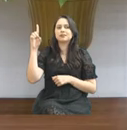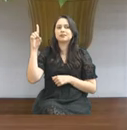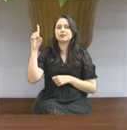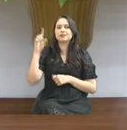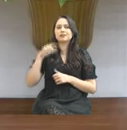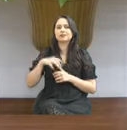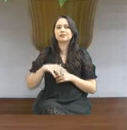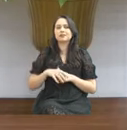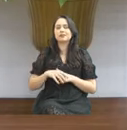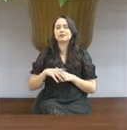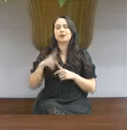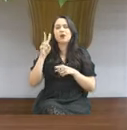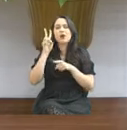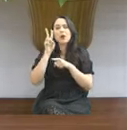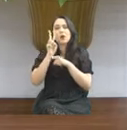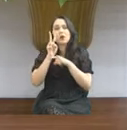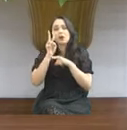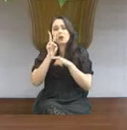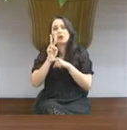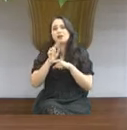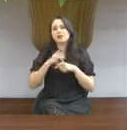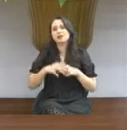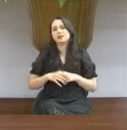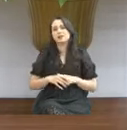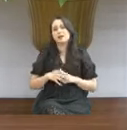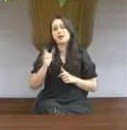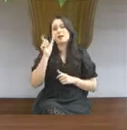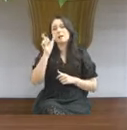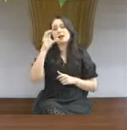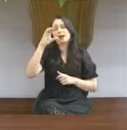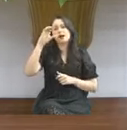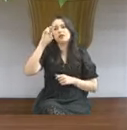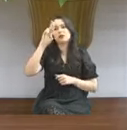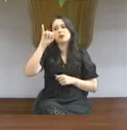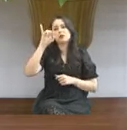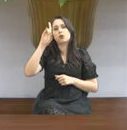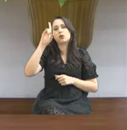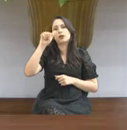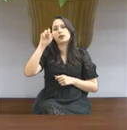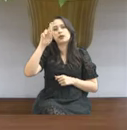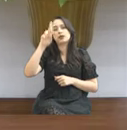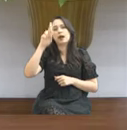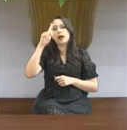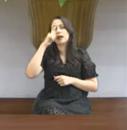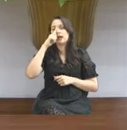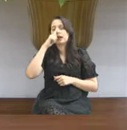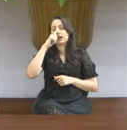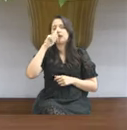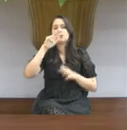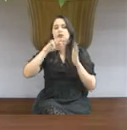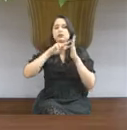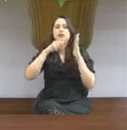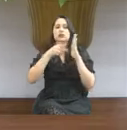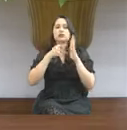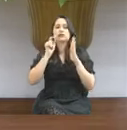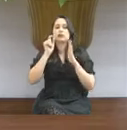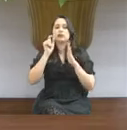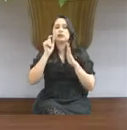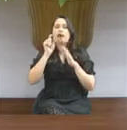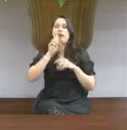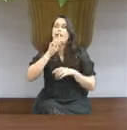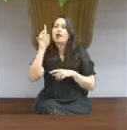ele cuida. A palavra cuida é melei no grego, que significa ele